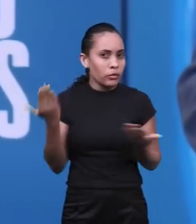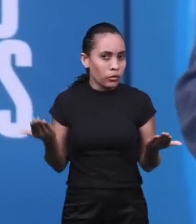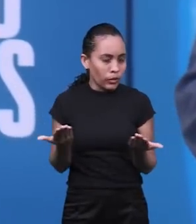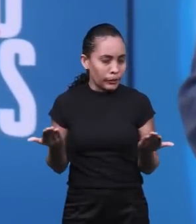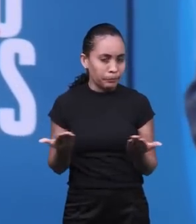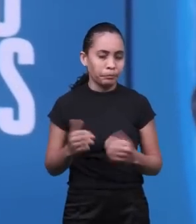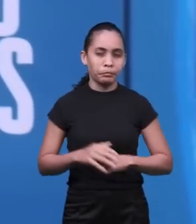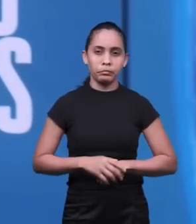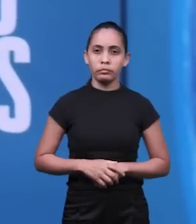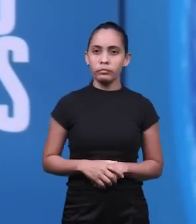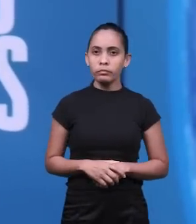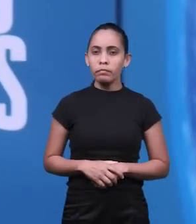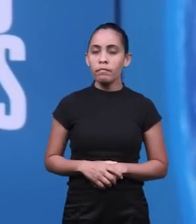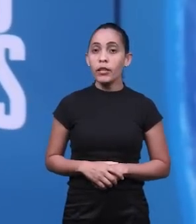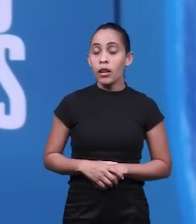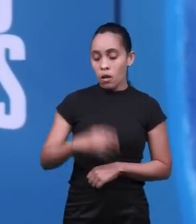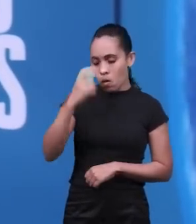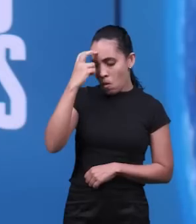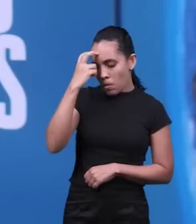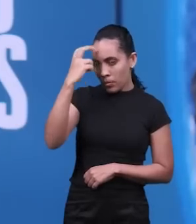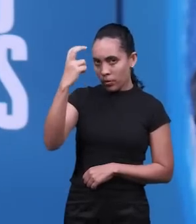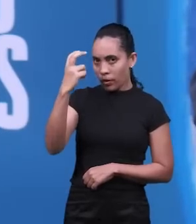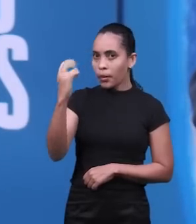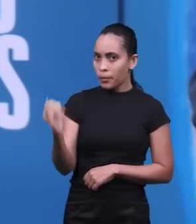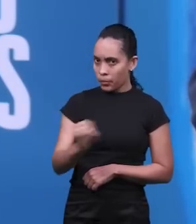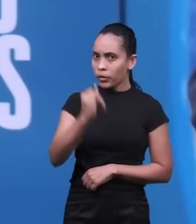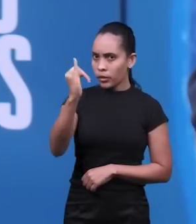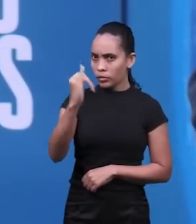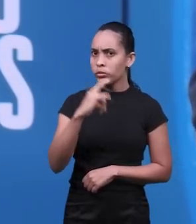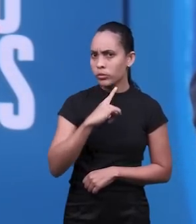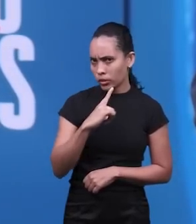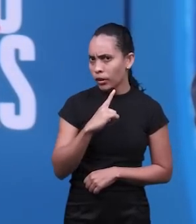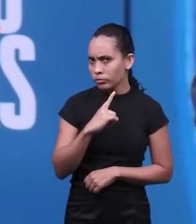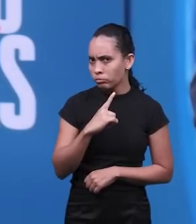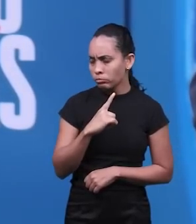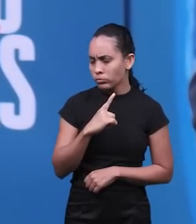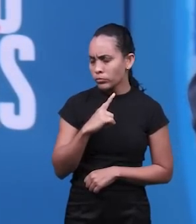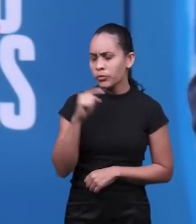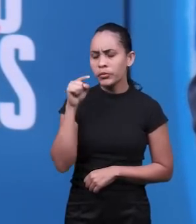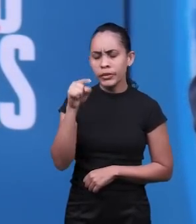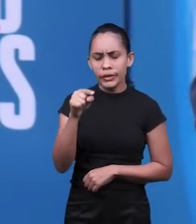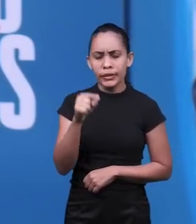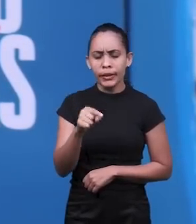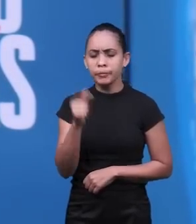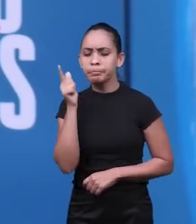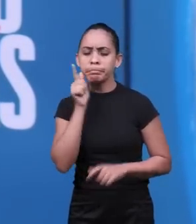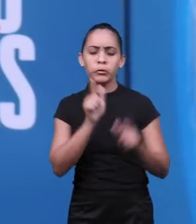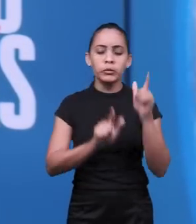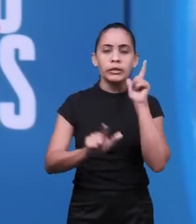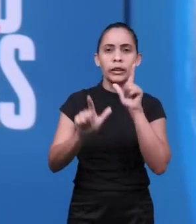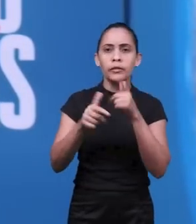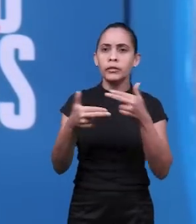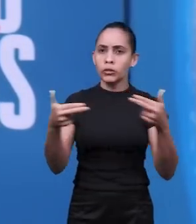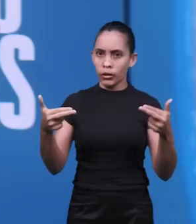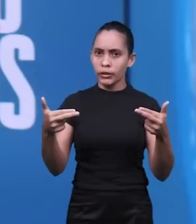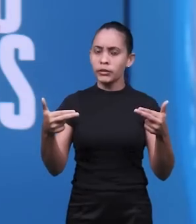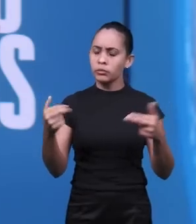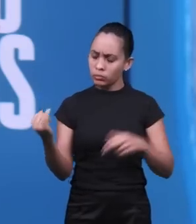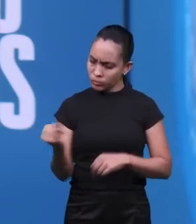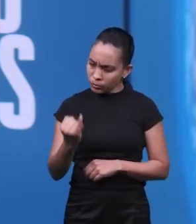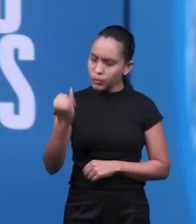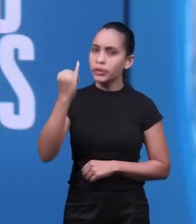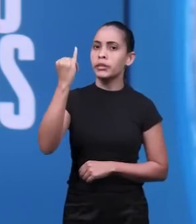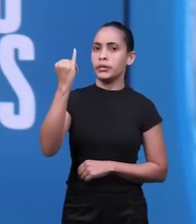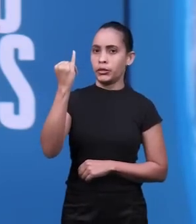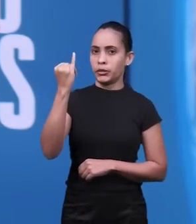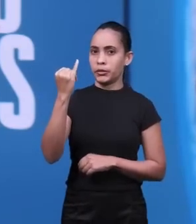Adquirir conhecimento é importante, é necessário ter sonhos. Buscar voar alto na vida profissional, na vida